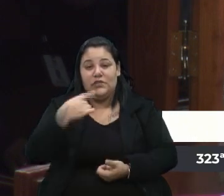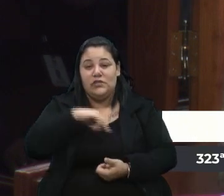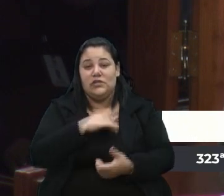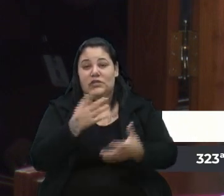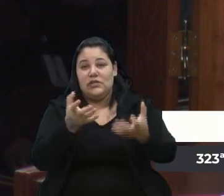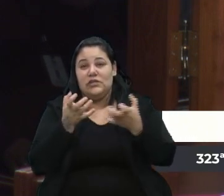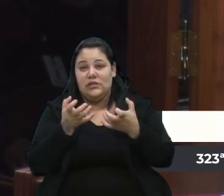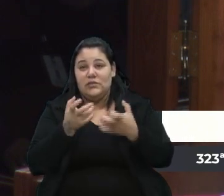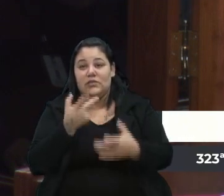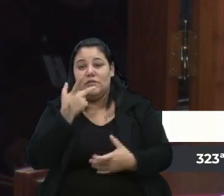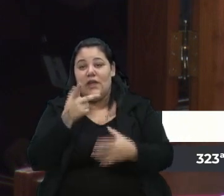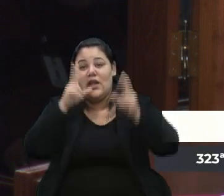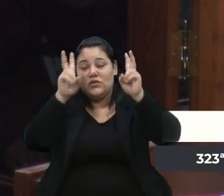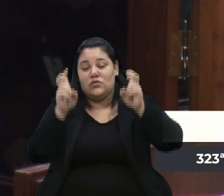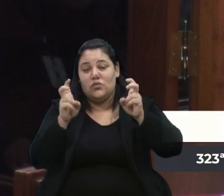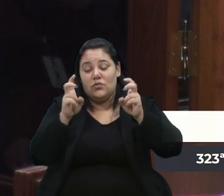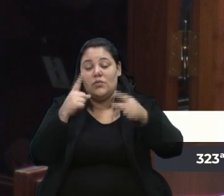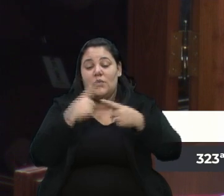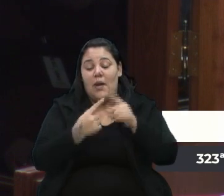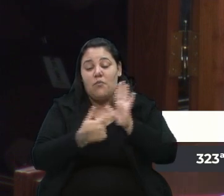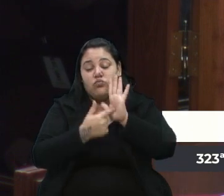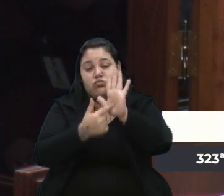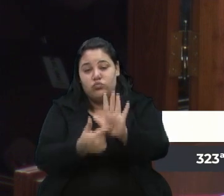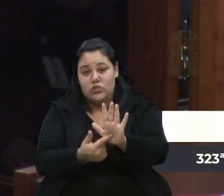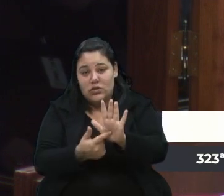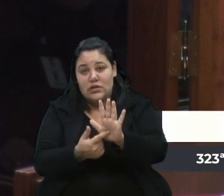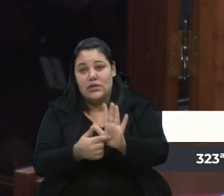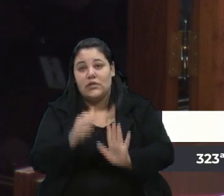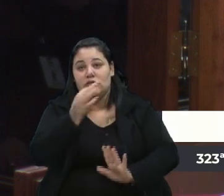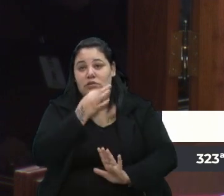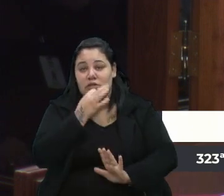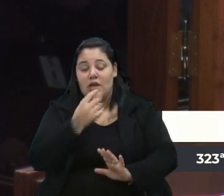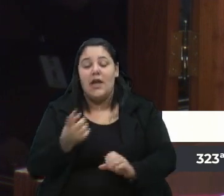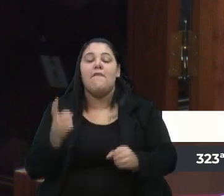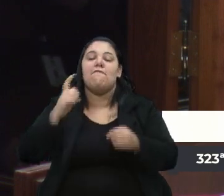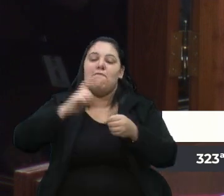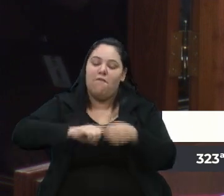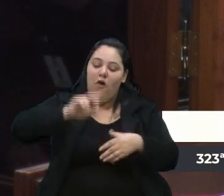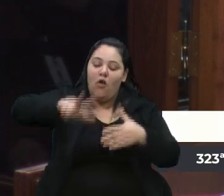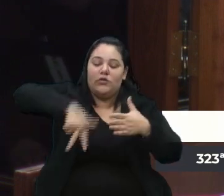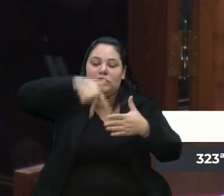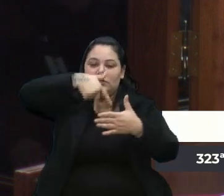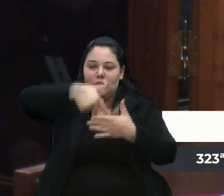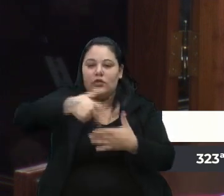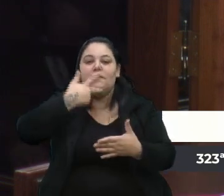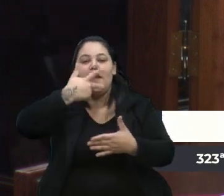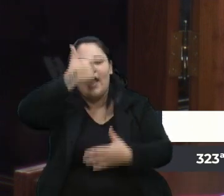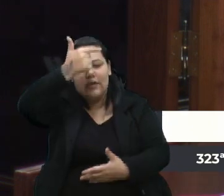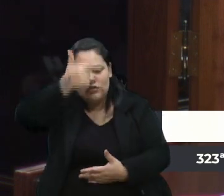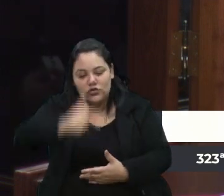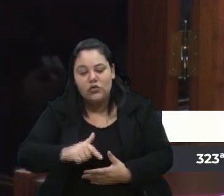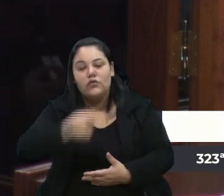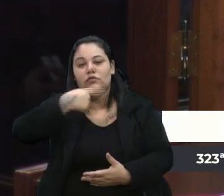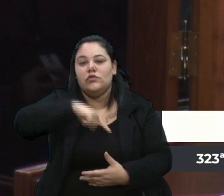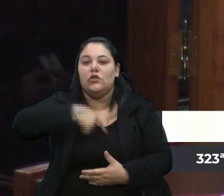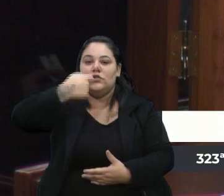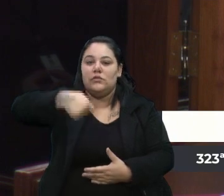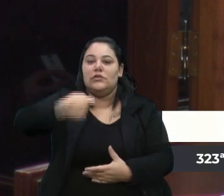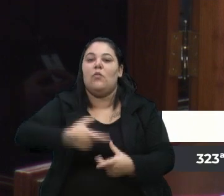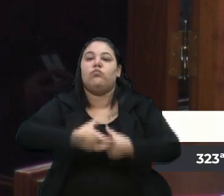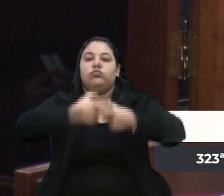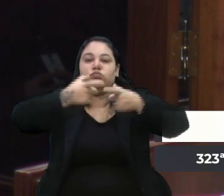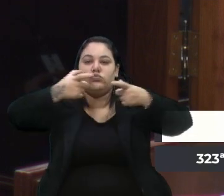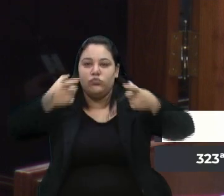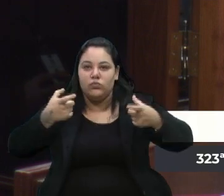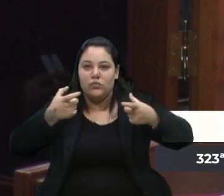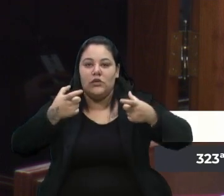à tona justamente para mostrar que Caxias do Sul e volta nessa Tribuna a bater nessa tecla que precisa de aumento de